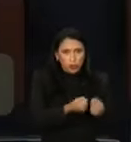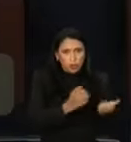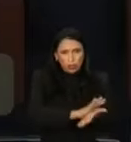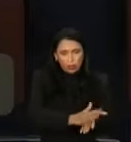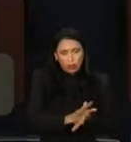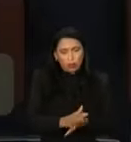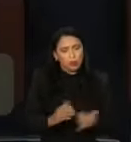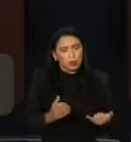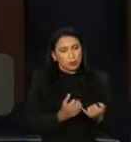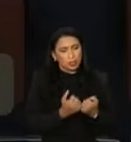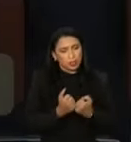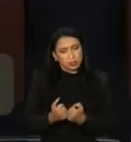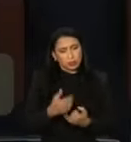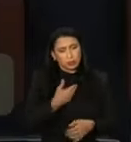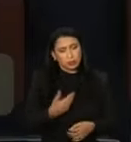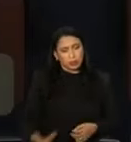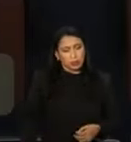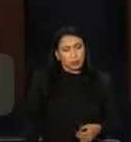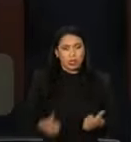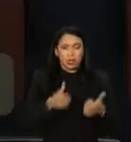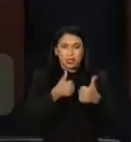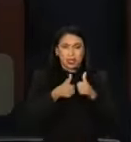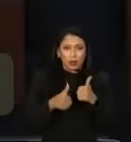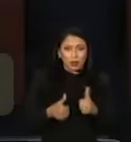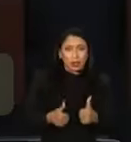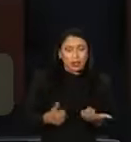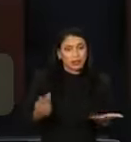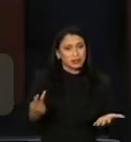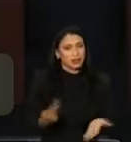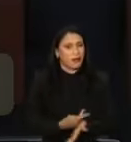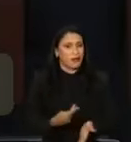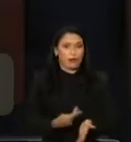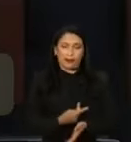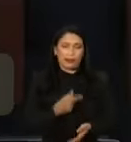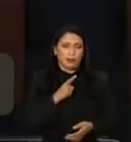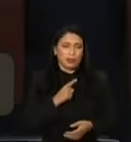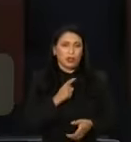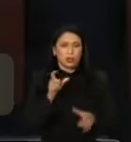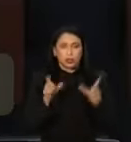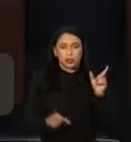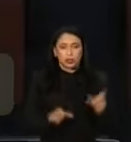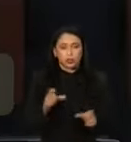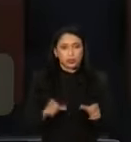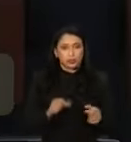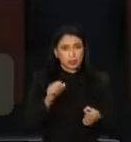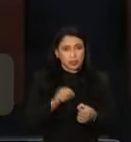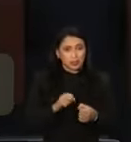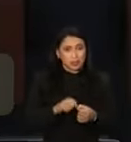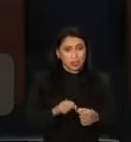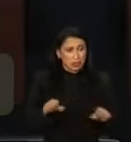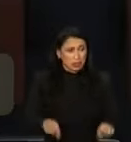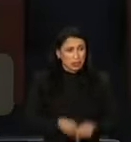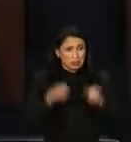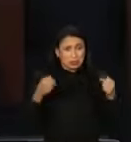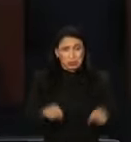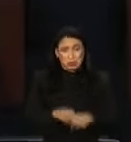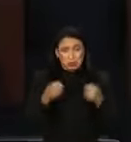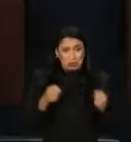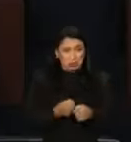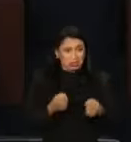análise partiria da premissa equivocada de que os indivíduos que causaram a destruição e a baderna não tinham qualquer autonomia ou a